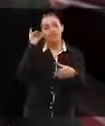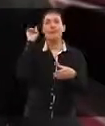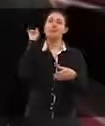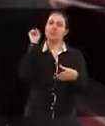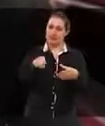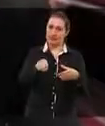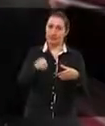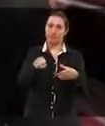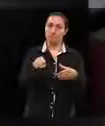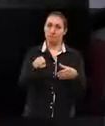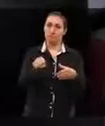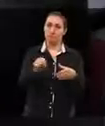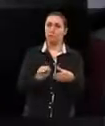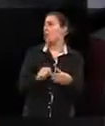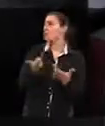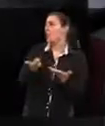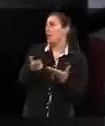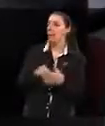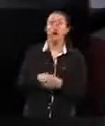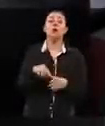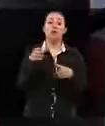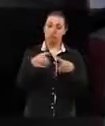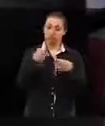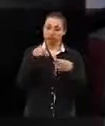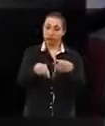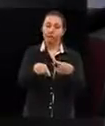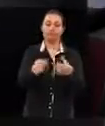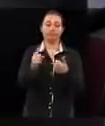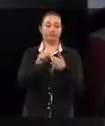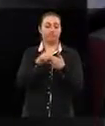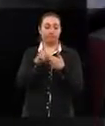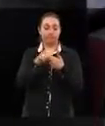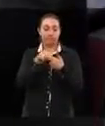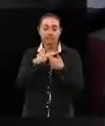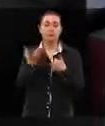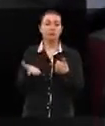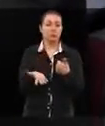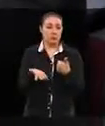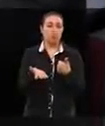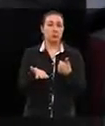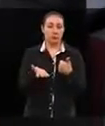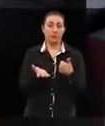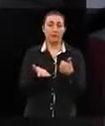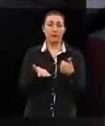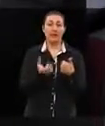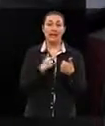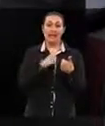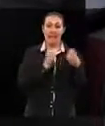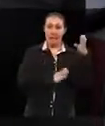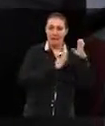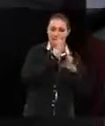que a gente deve evitar, sim, tá? Então, assim, qual é? Alimentos muito